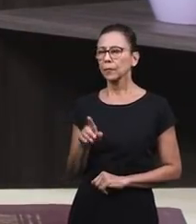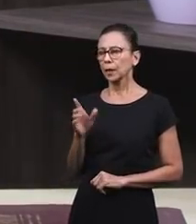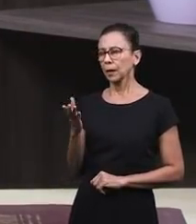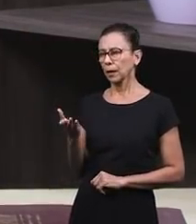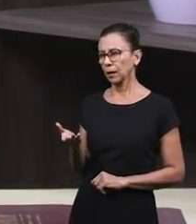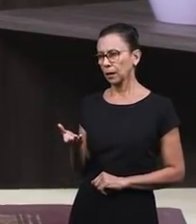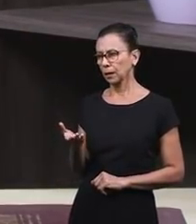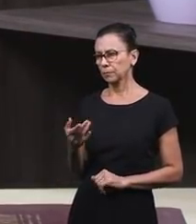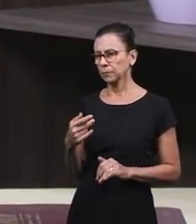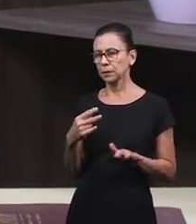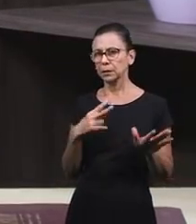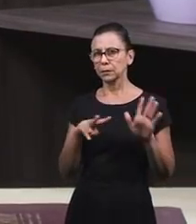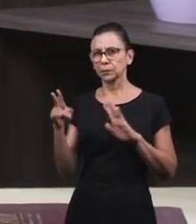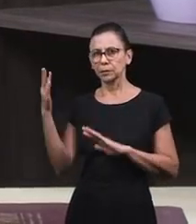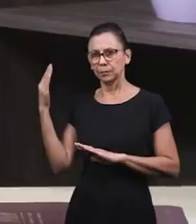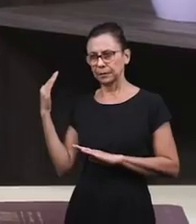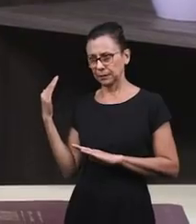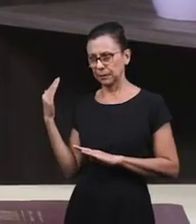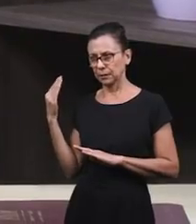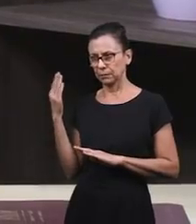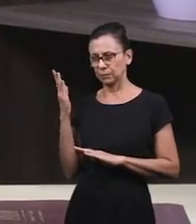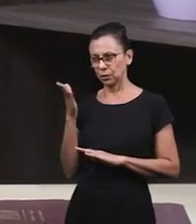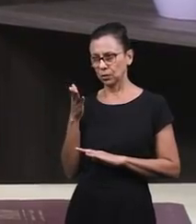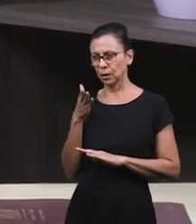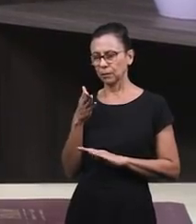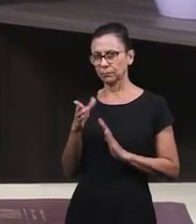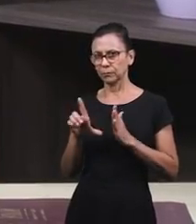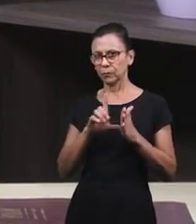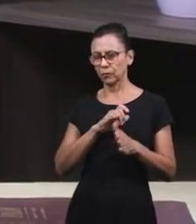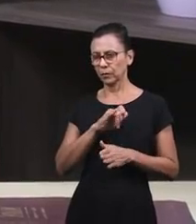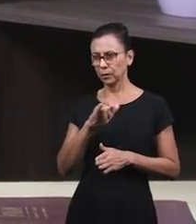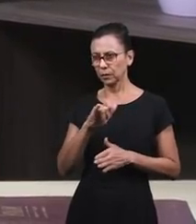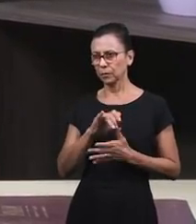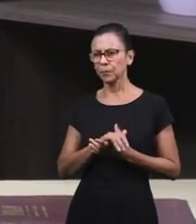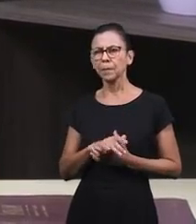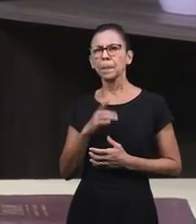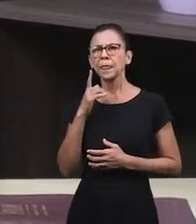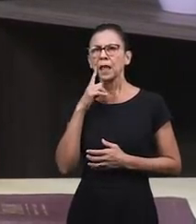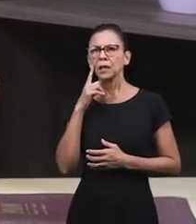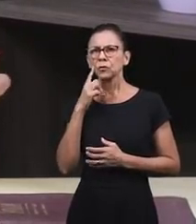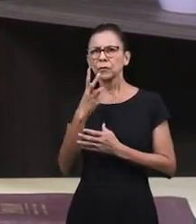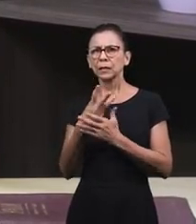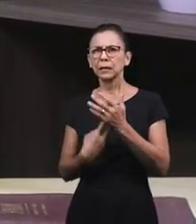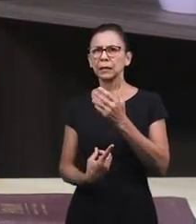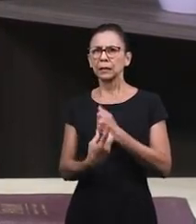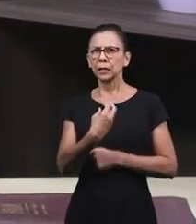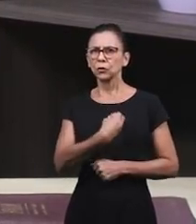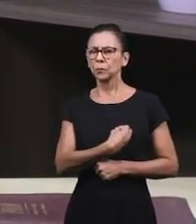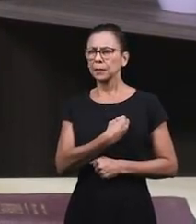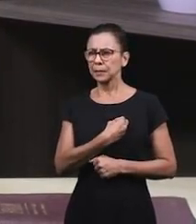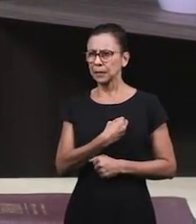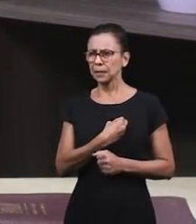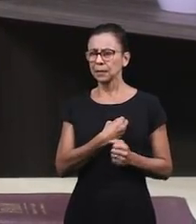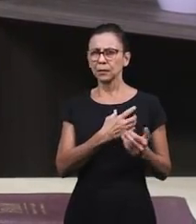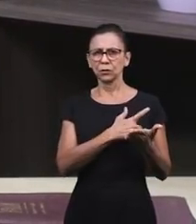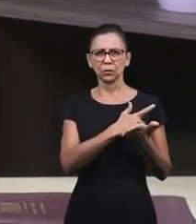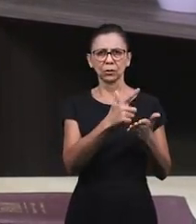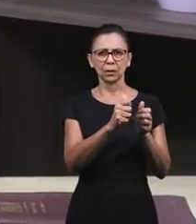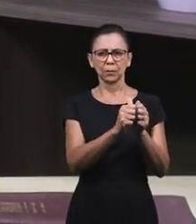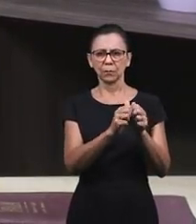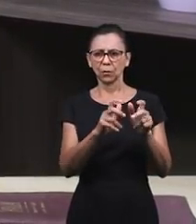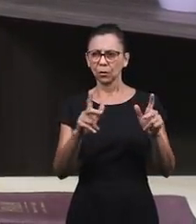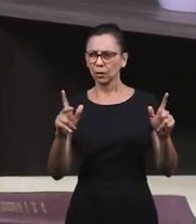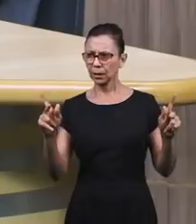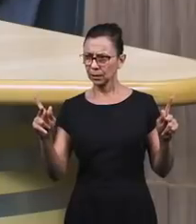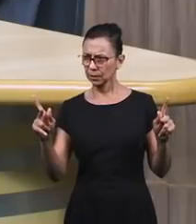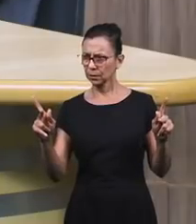a gente já falou na semana passada, a gente vê a presença da Trindade em toda a palavra. Toda a Bíblia a gente vê a presença